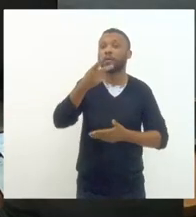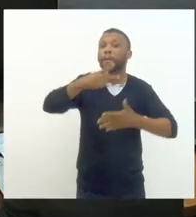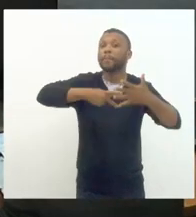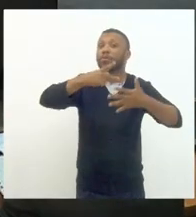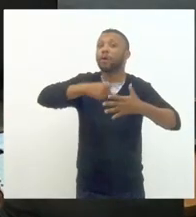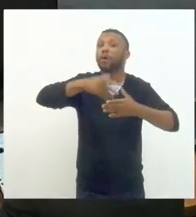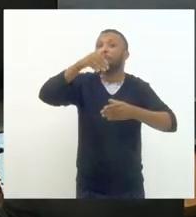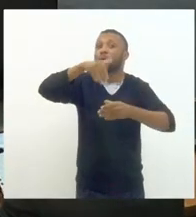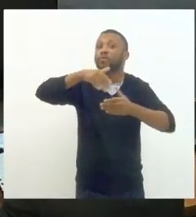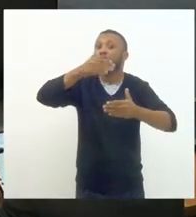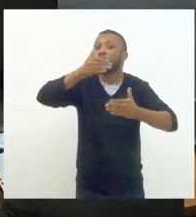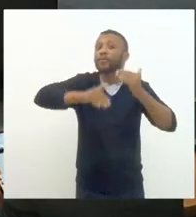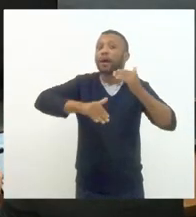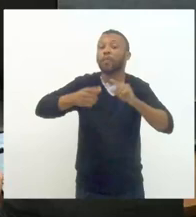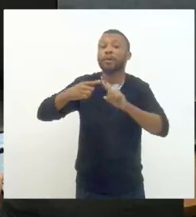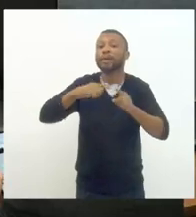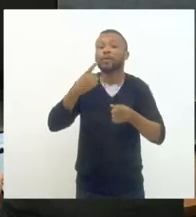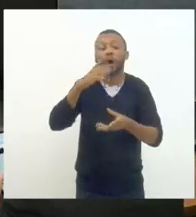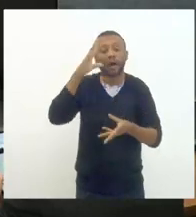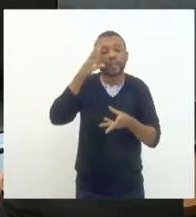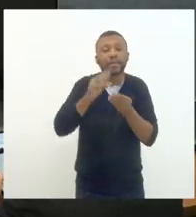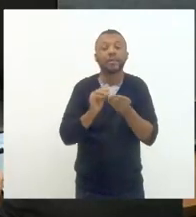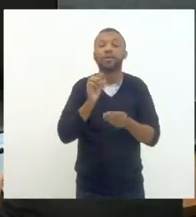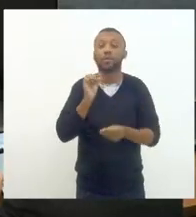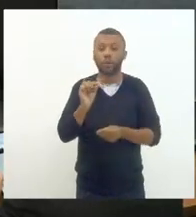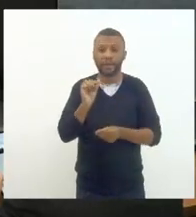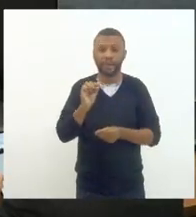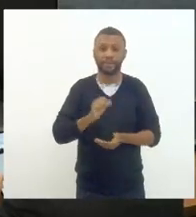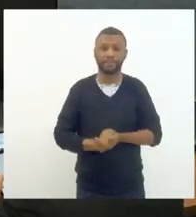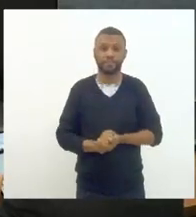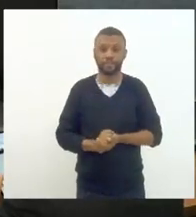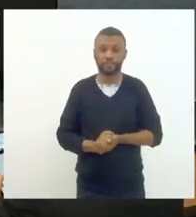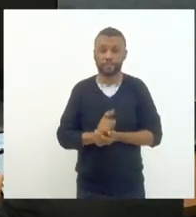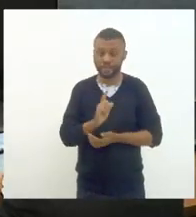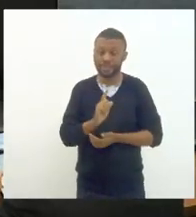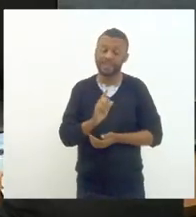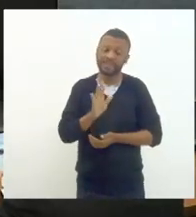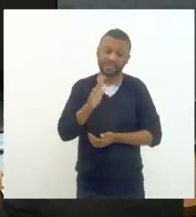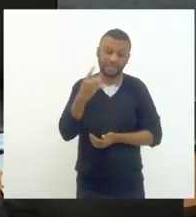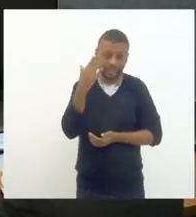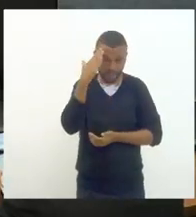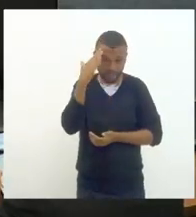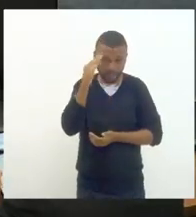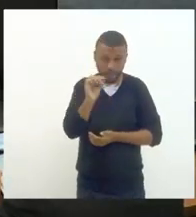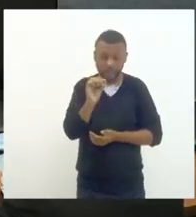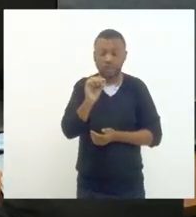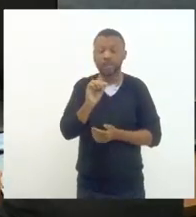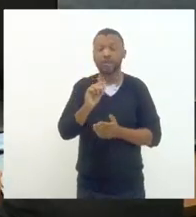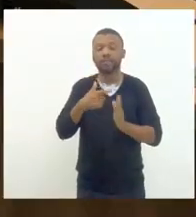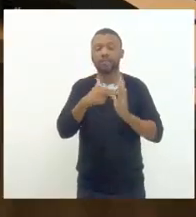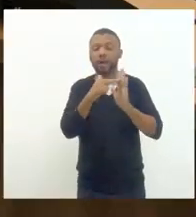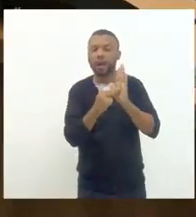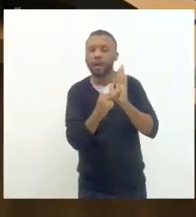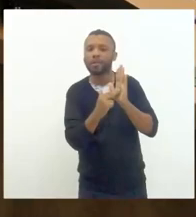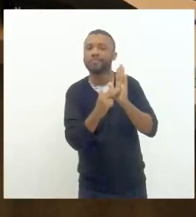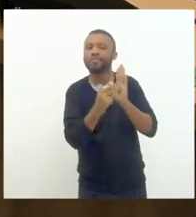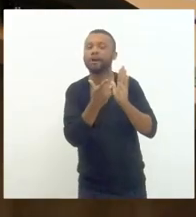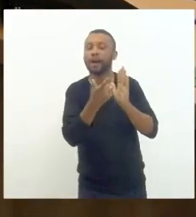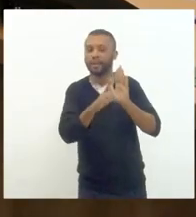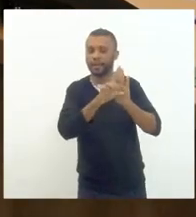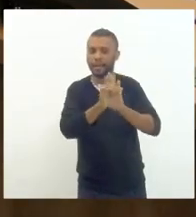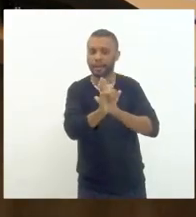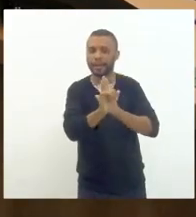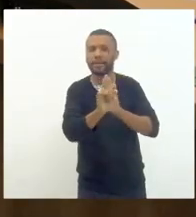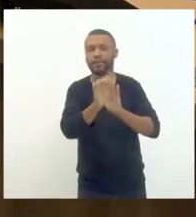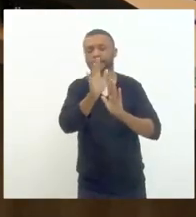bancada do PSOL, porque entendemos, senhor presidente, que apesar da necessidade de regulamentar essa lei, que